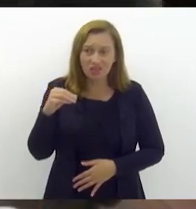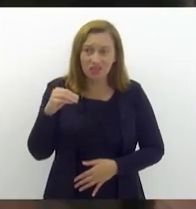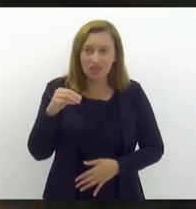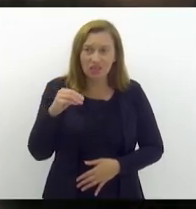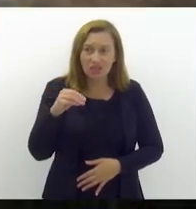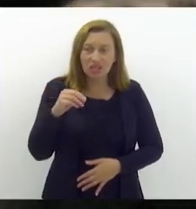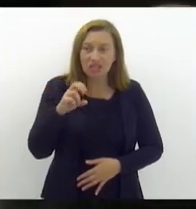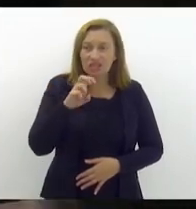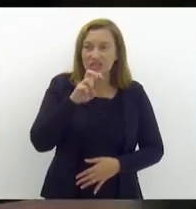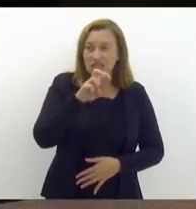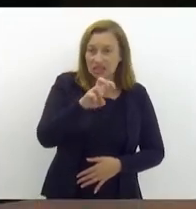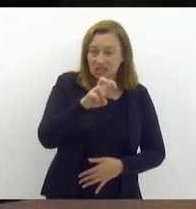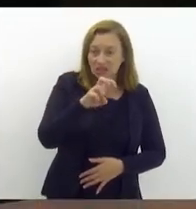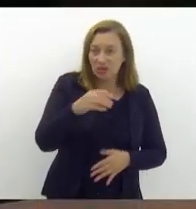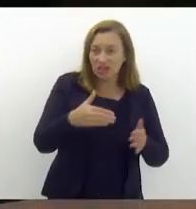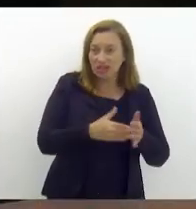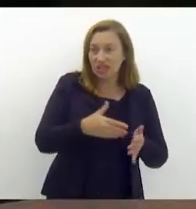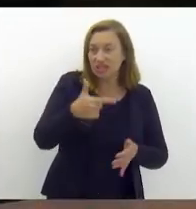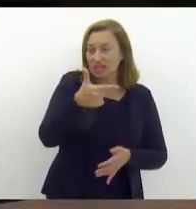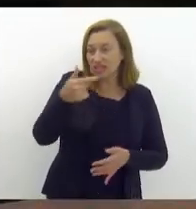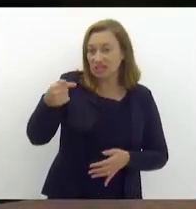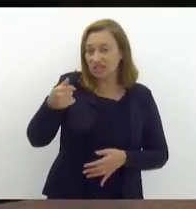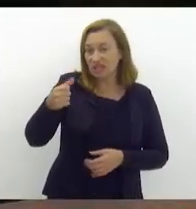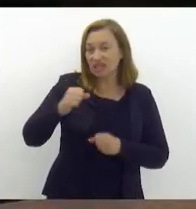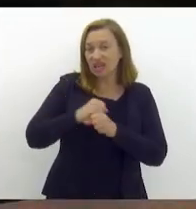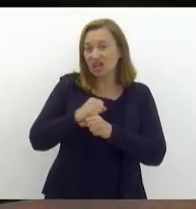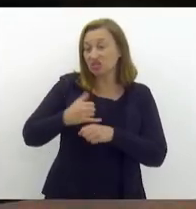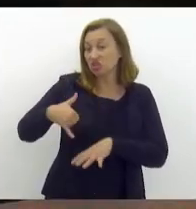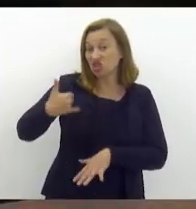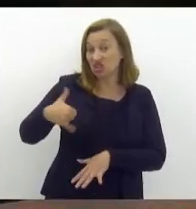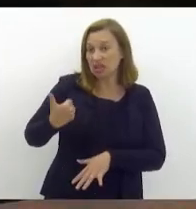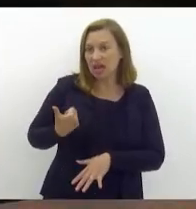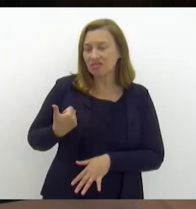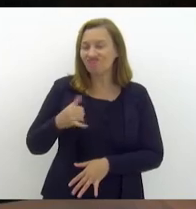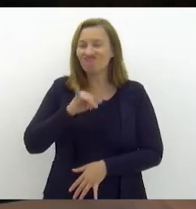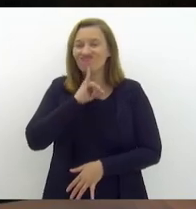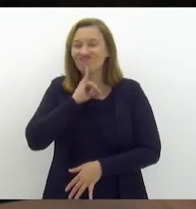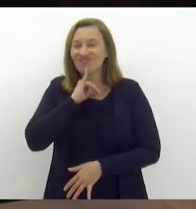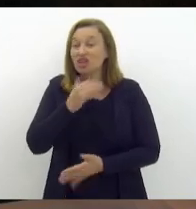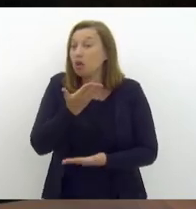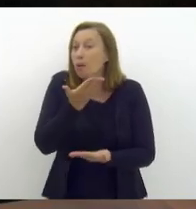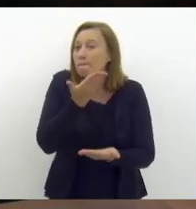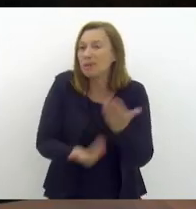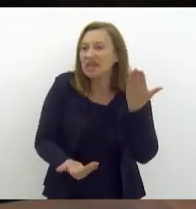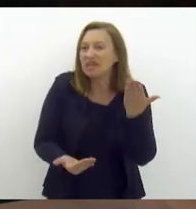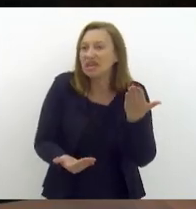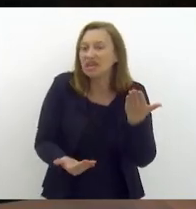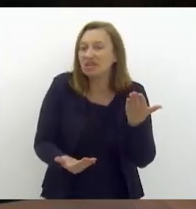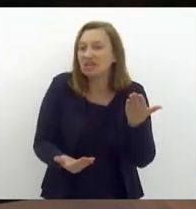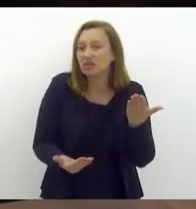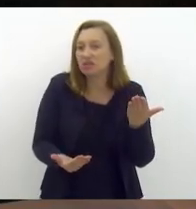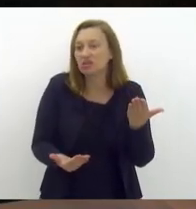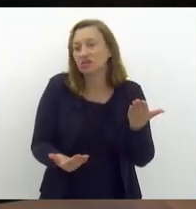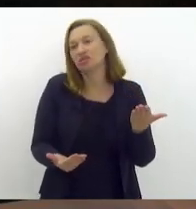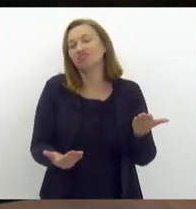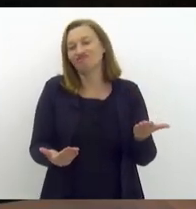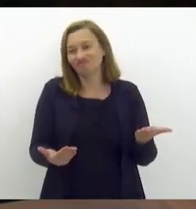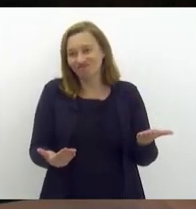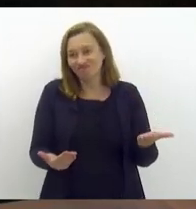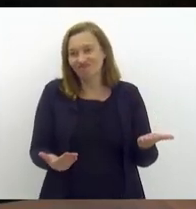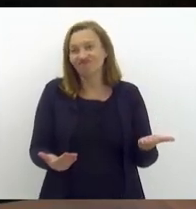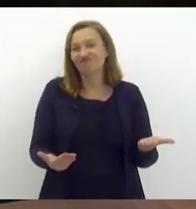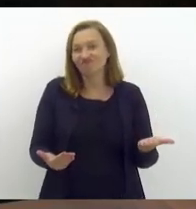5 e 17 anos de idade que, infelizmente, estão perdendo o seu presente e provavelmente